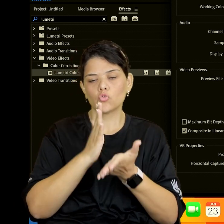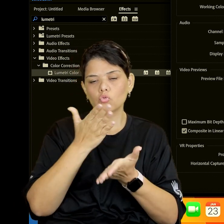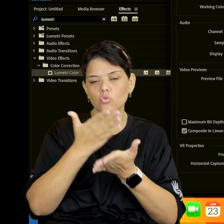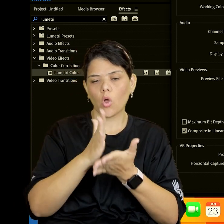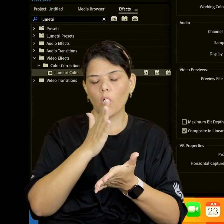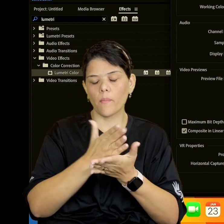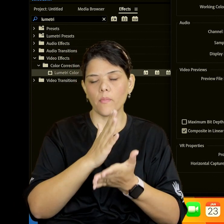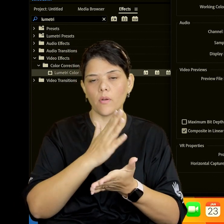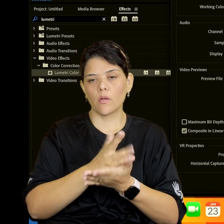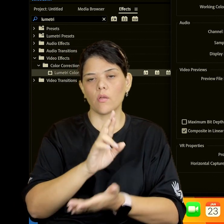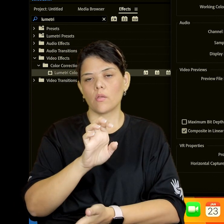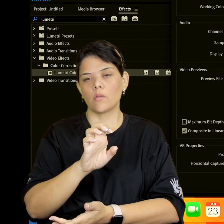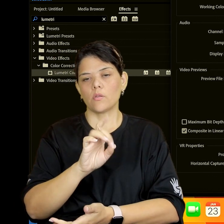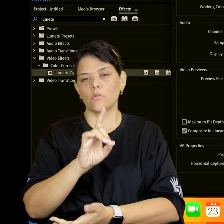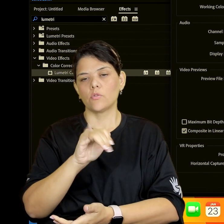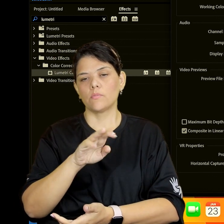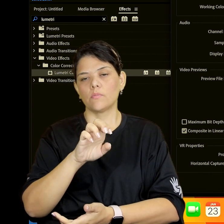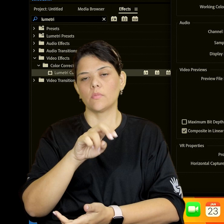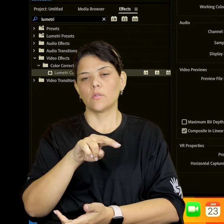por aí vai.